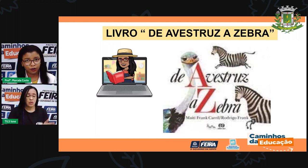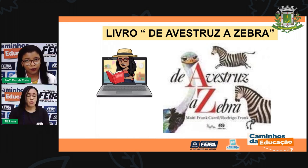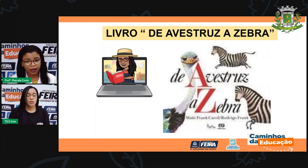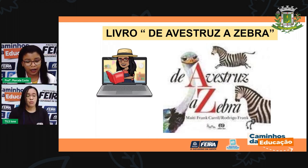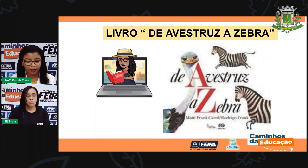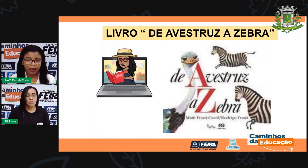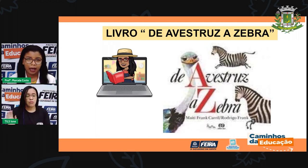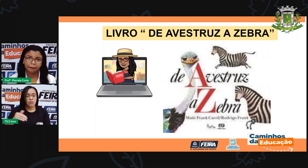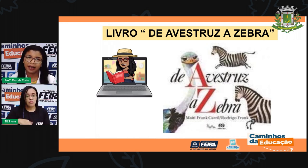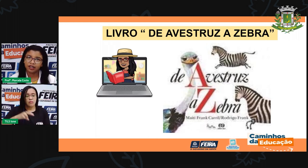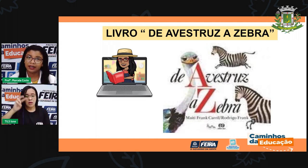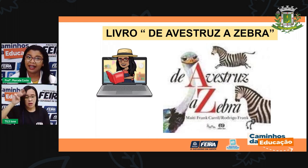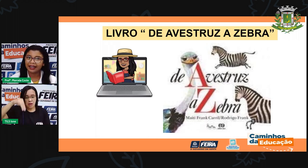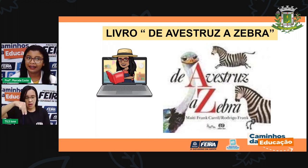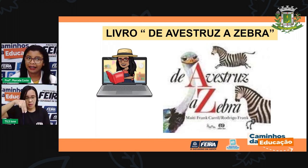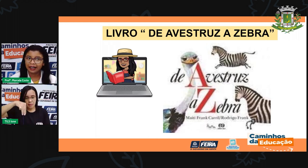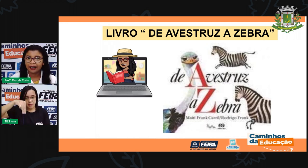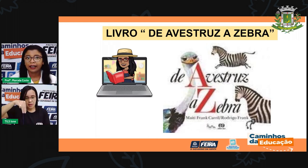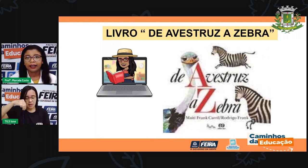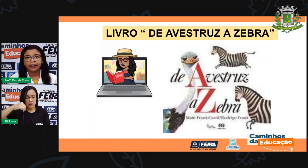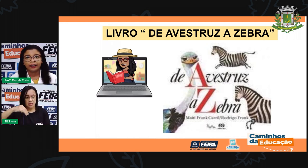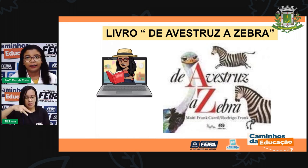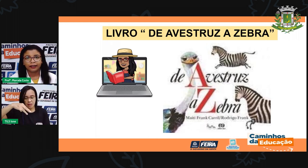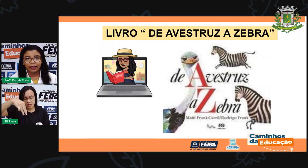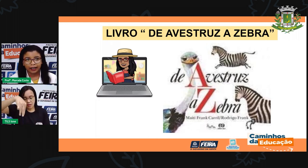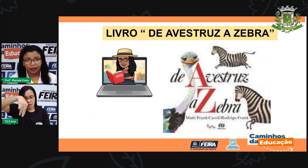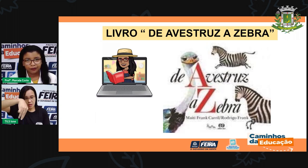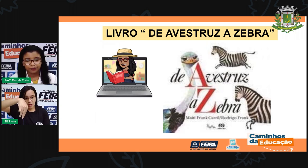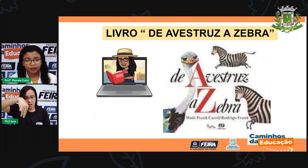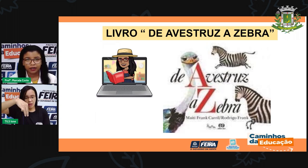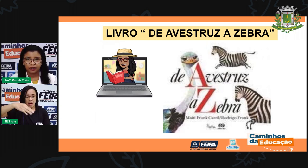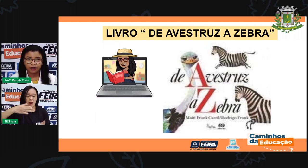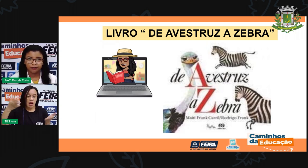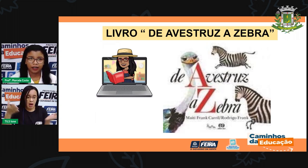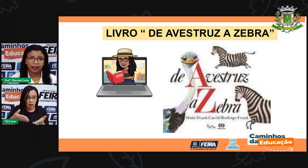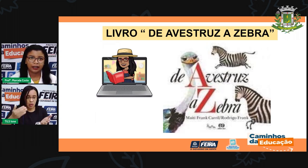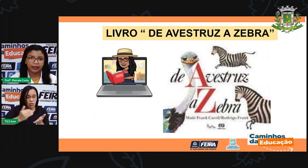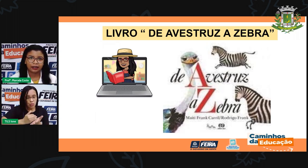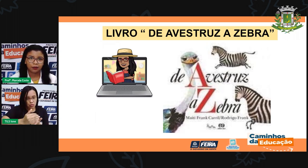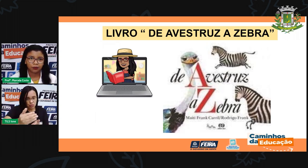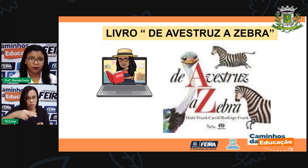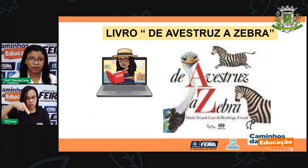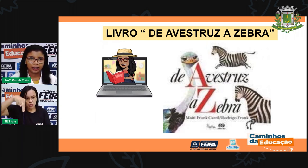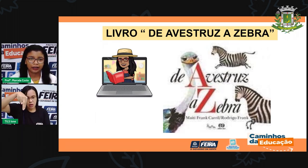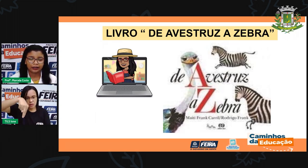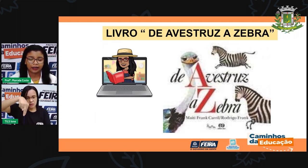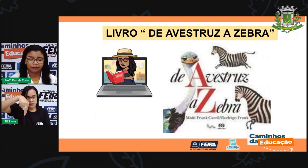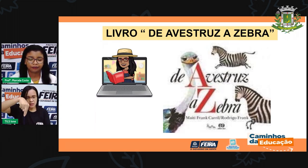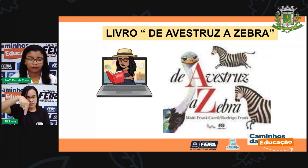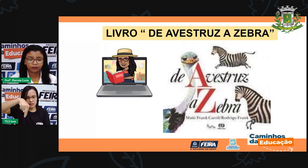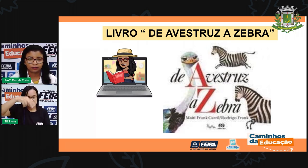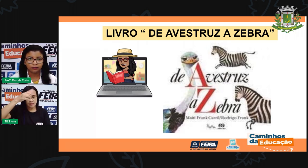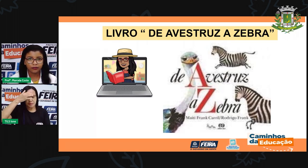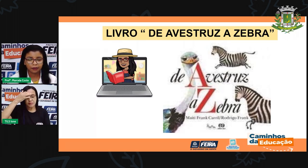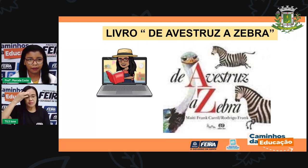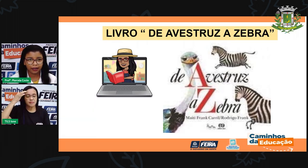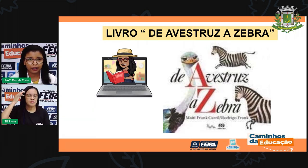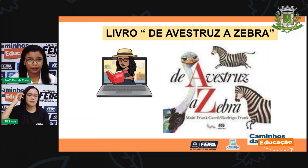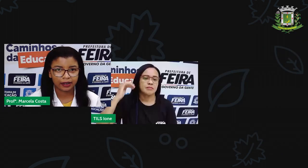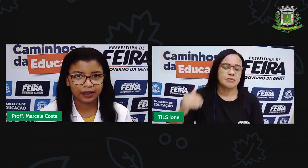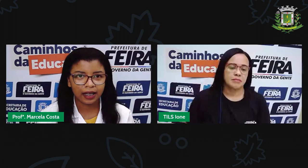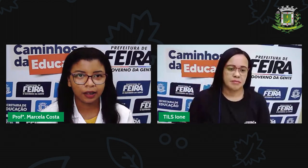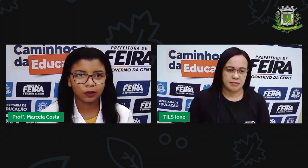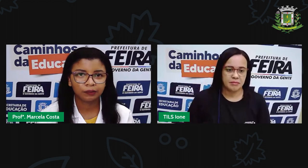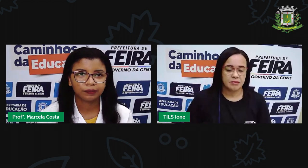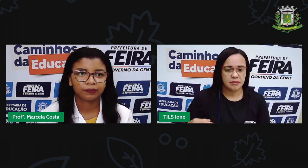continuar a partir da letra M, que vem ali, né, depois da letra M,